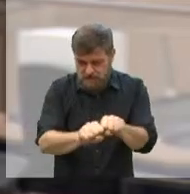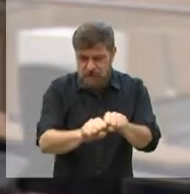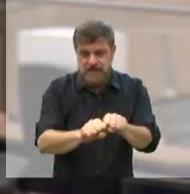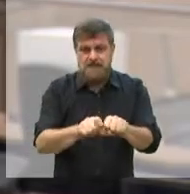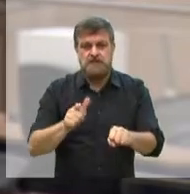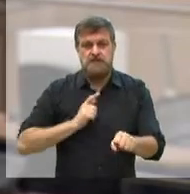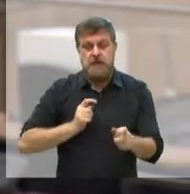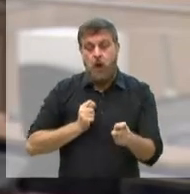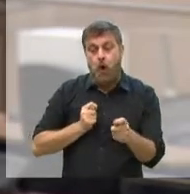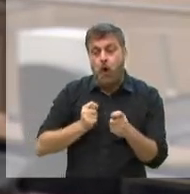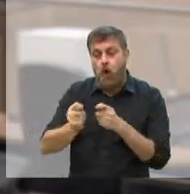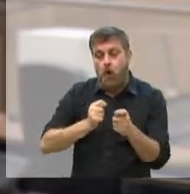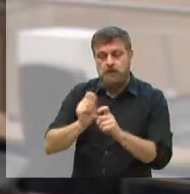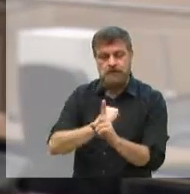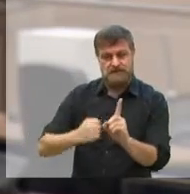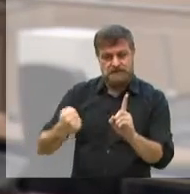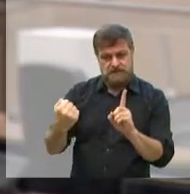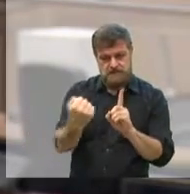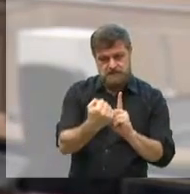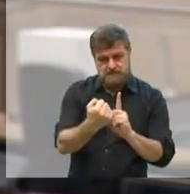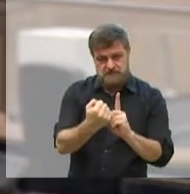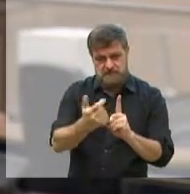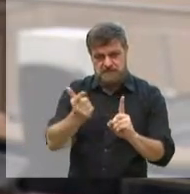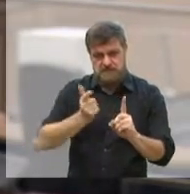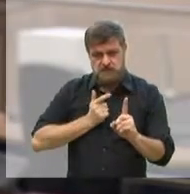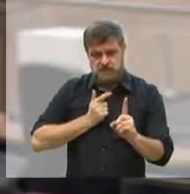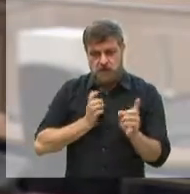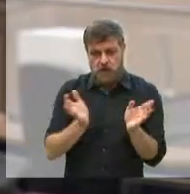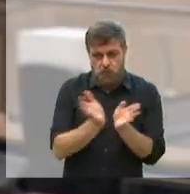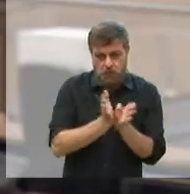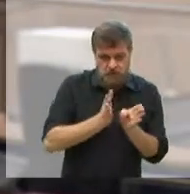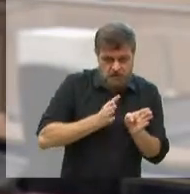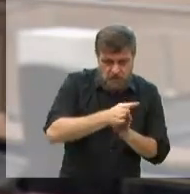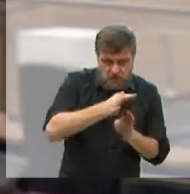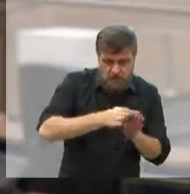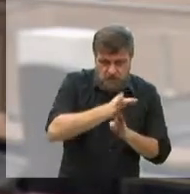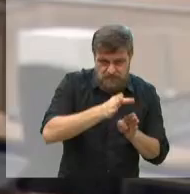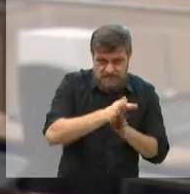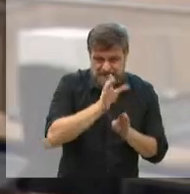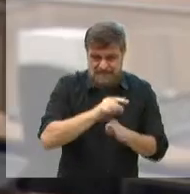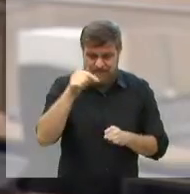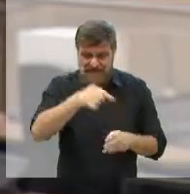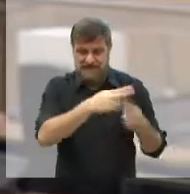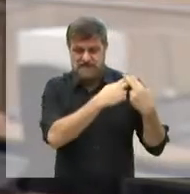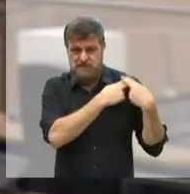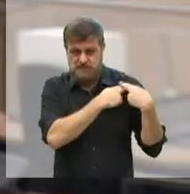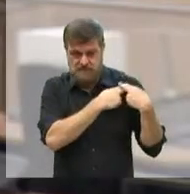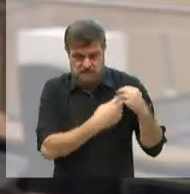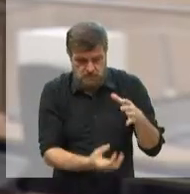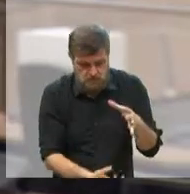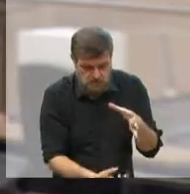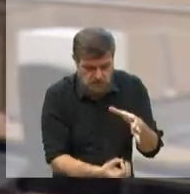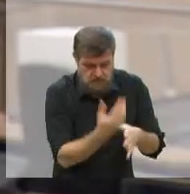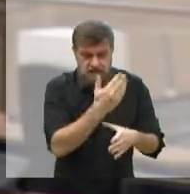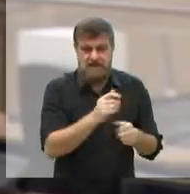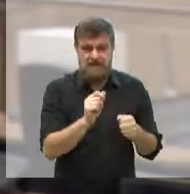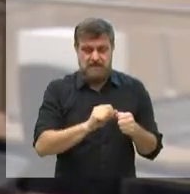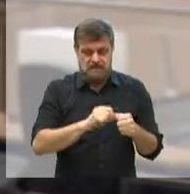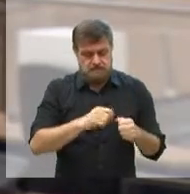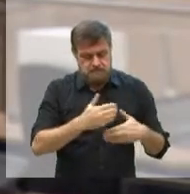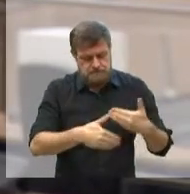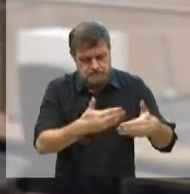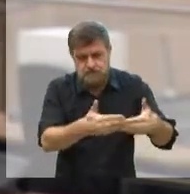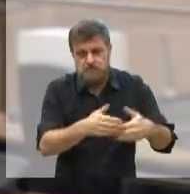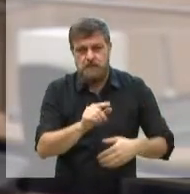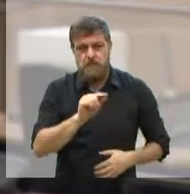controle social que são os conselhos. Os conselhos nascem e começam a fazer com